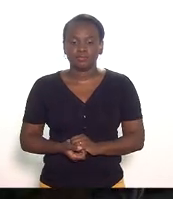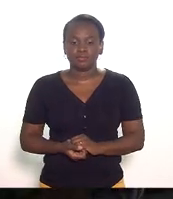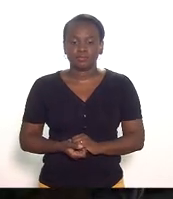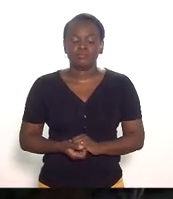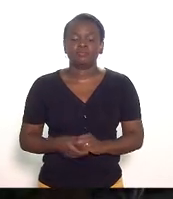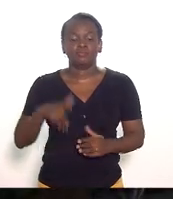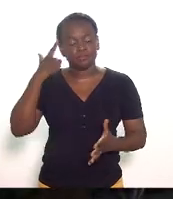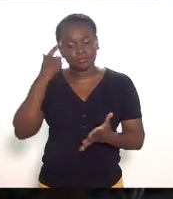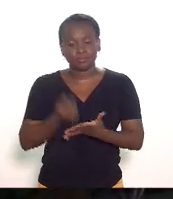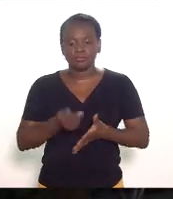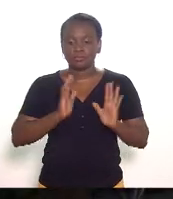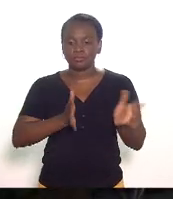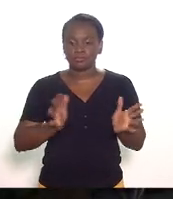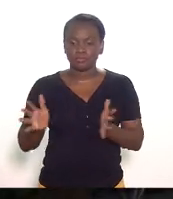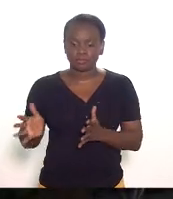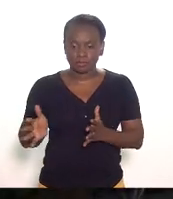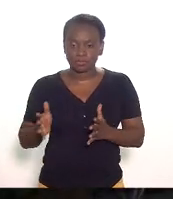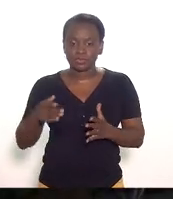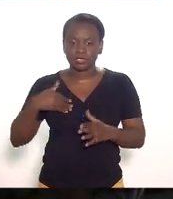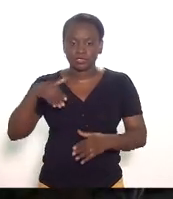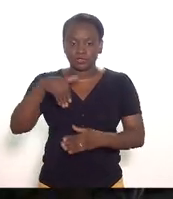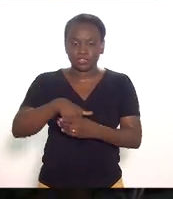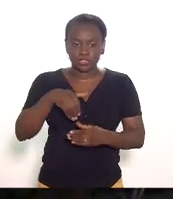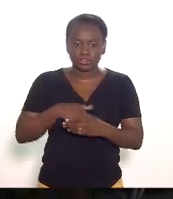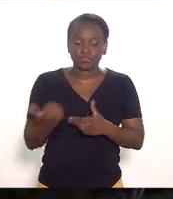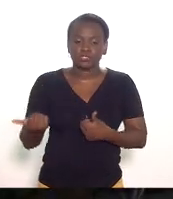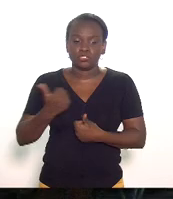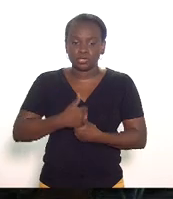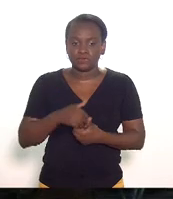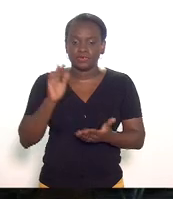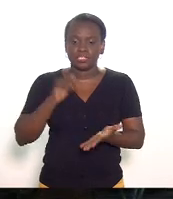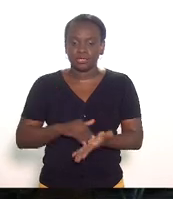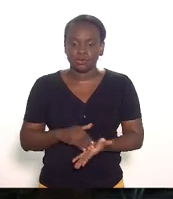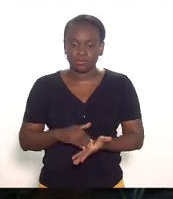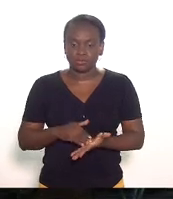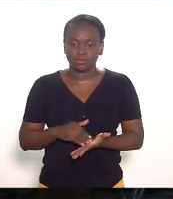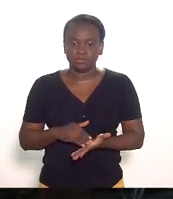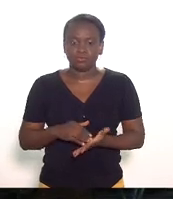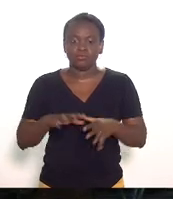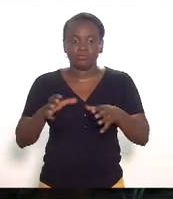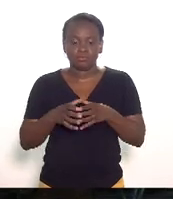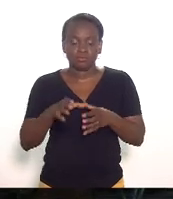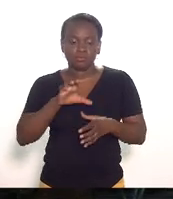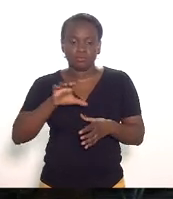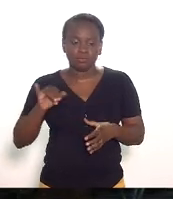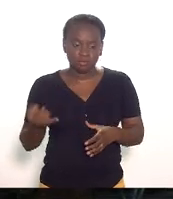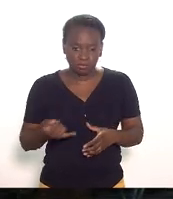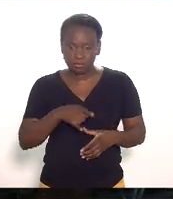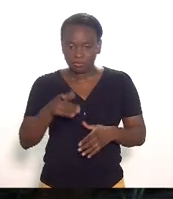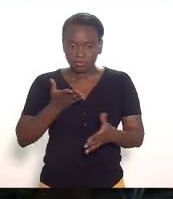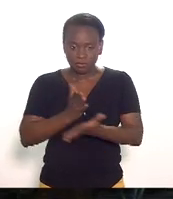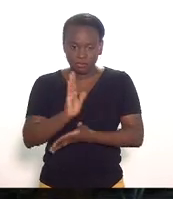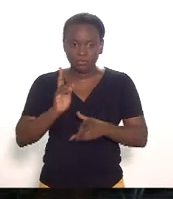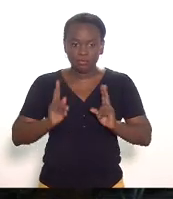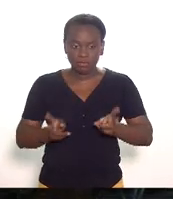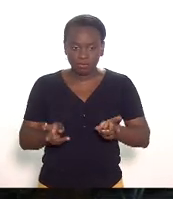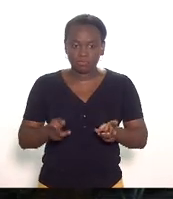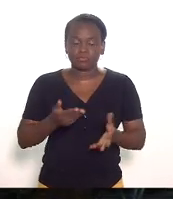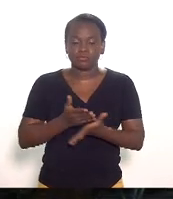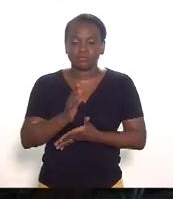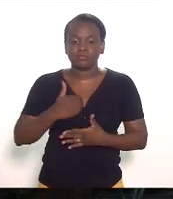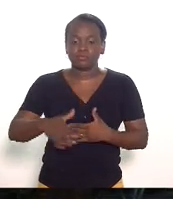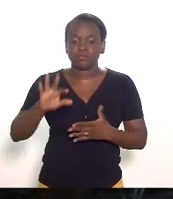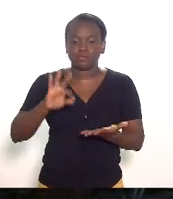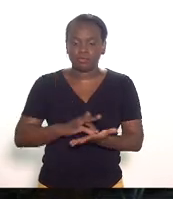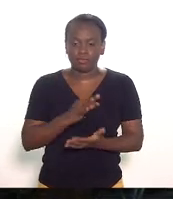Com os pareceres emitidos em votação substitutiva com forma final da Comissão de Constituição e Justiça. Senhores que aprovam, permaneçam como estão. Aprovado,